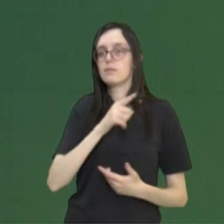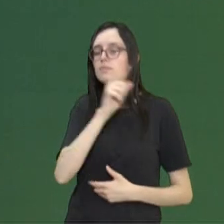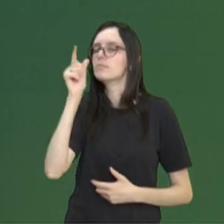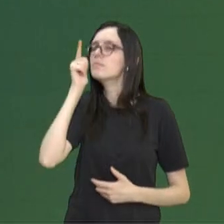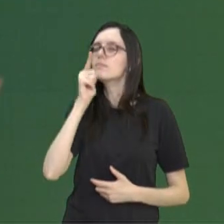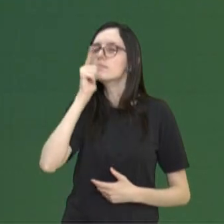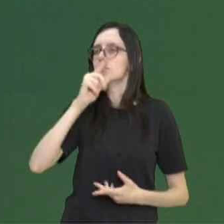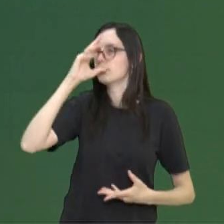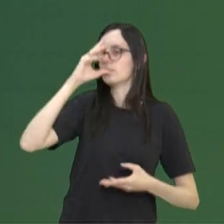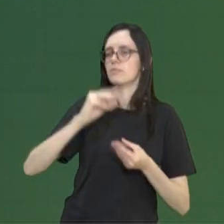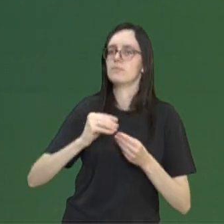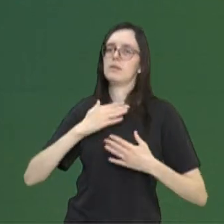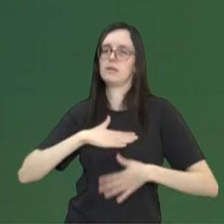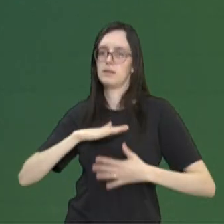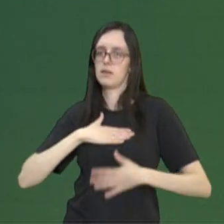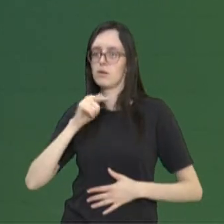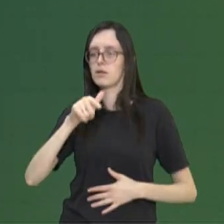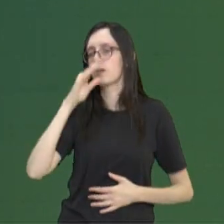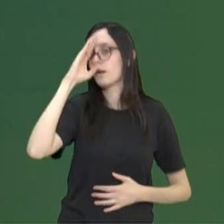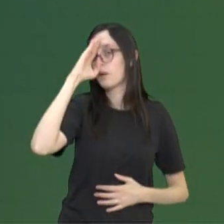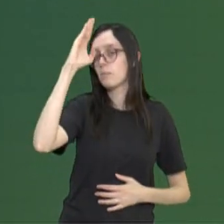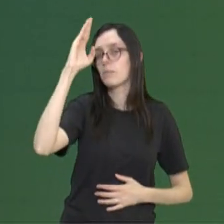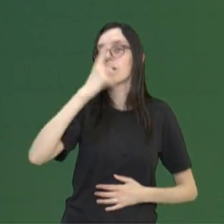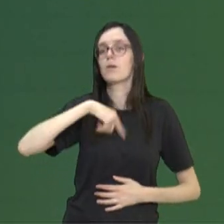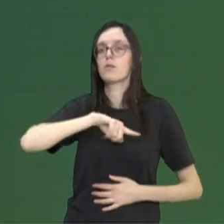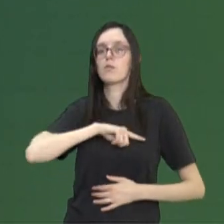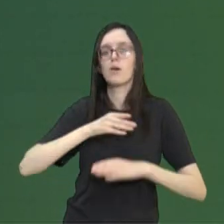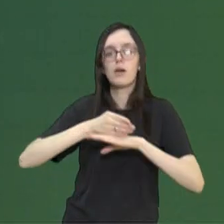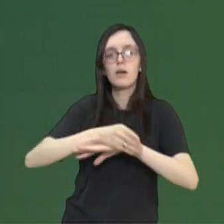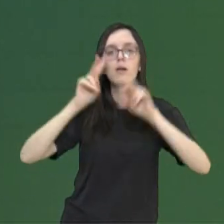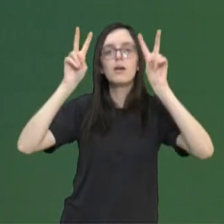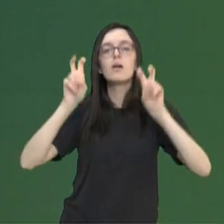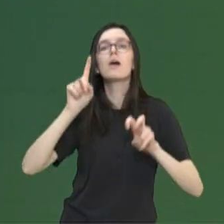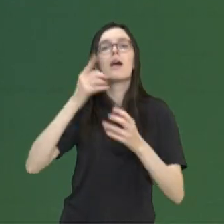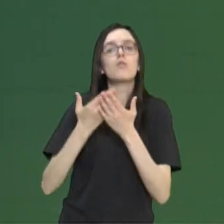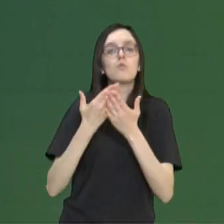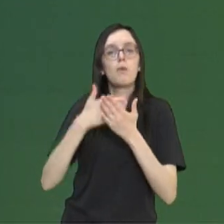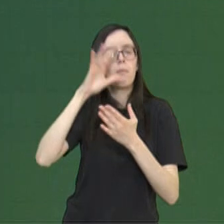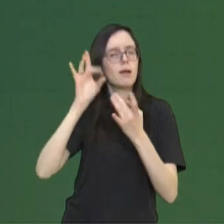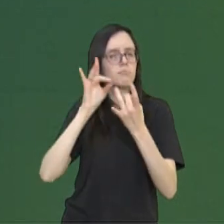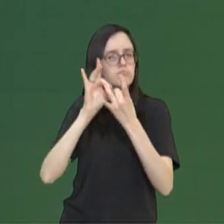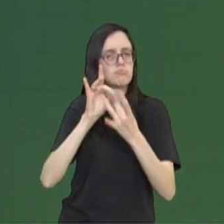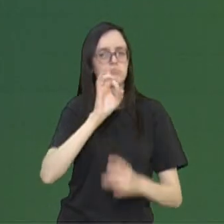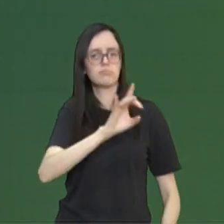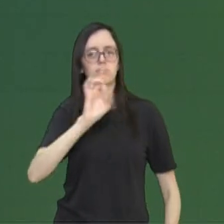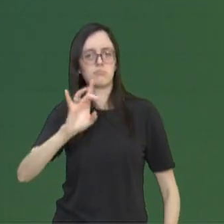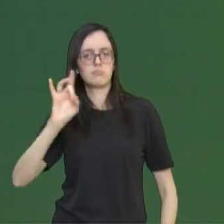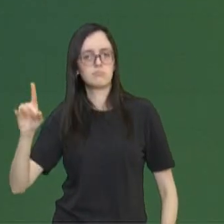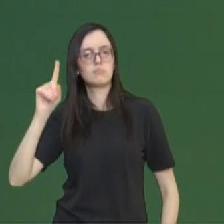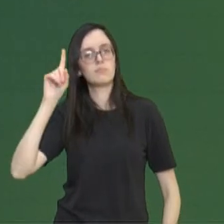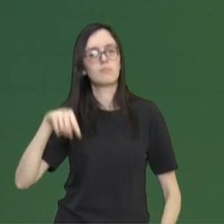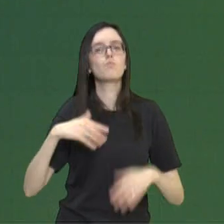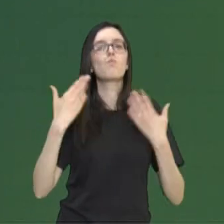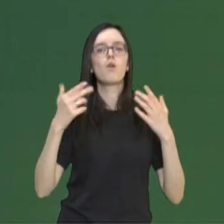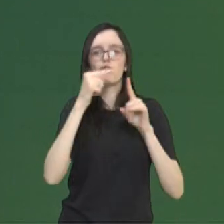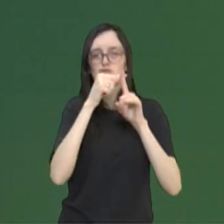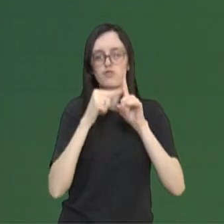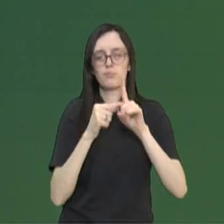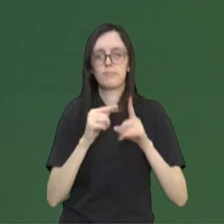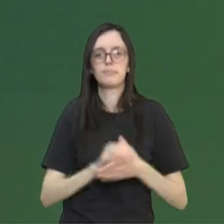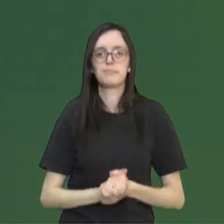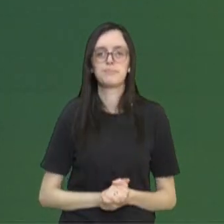aí. Mas a que família pertence, né? De que forma que eu classifico, que eu entendo essa modalidade,